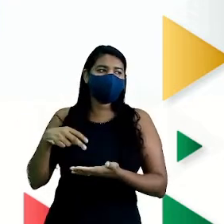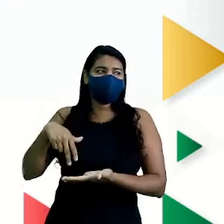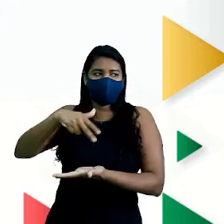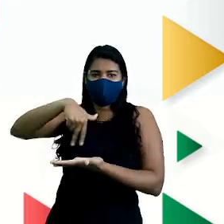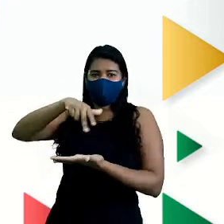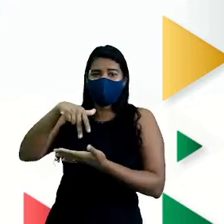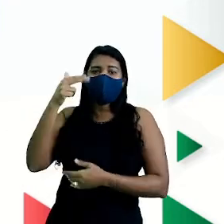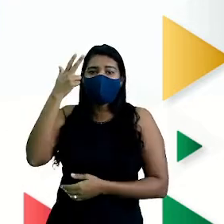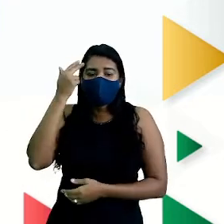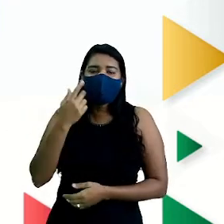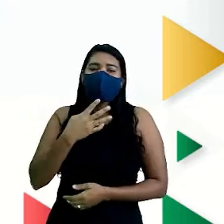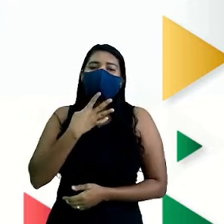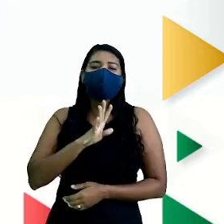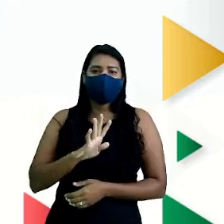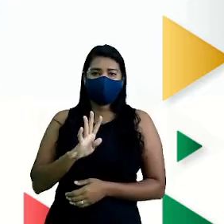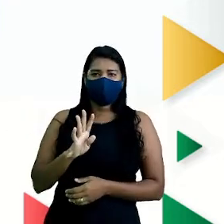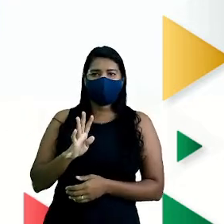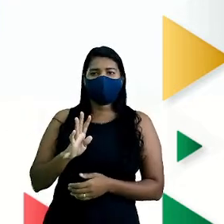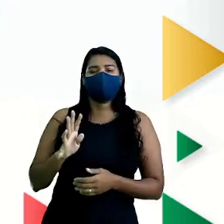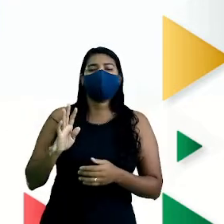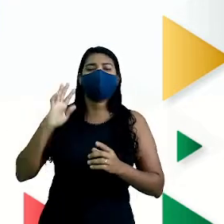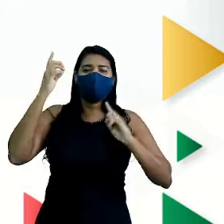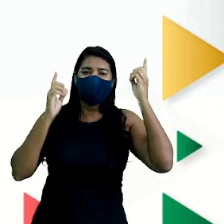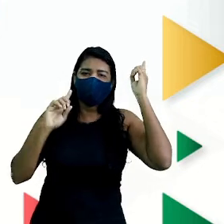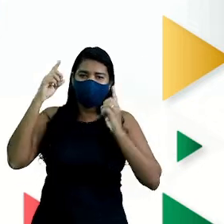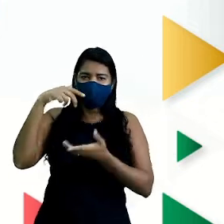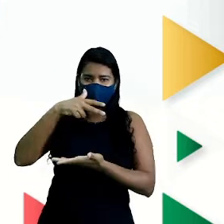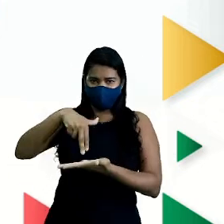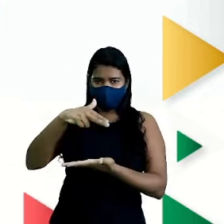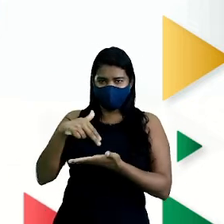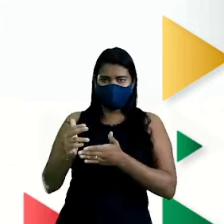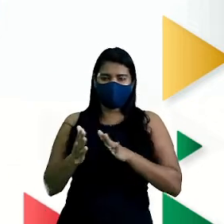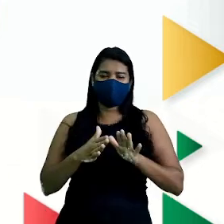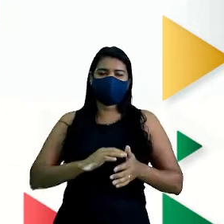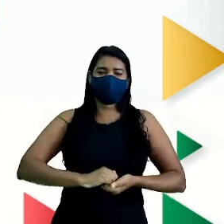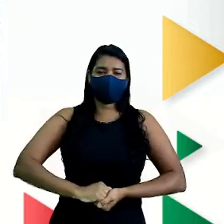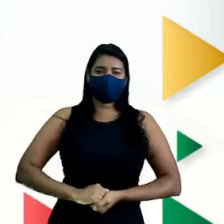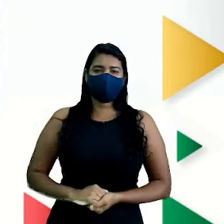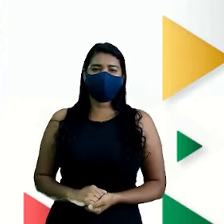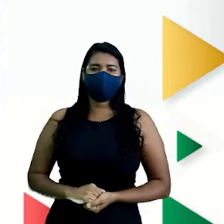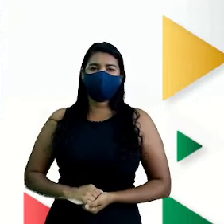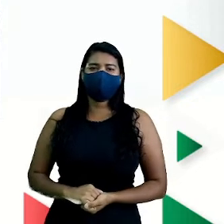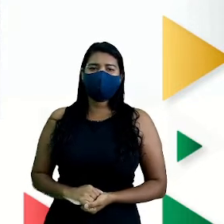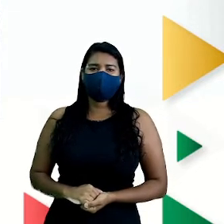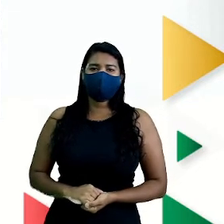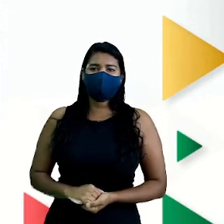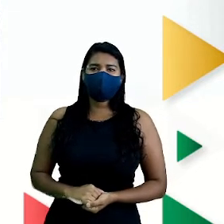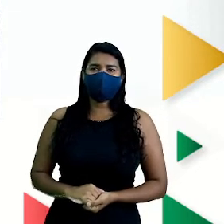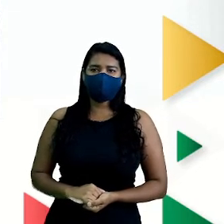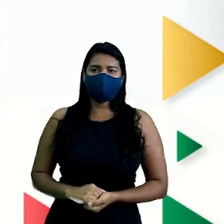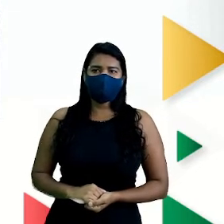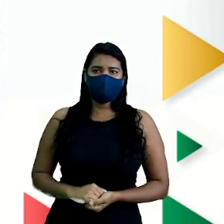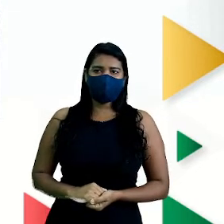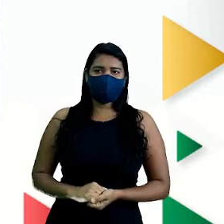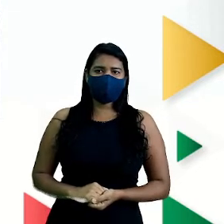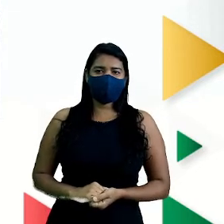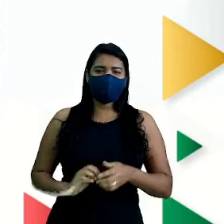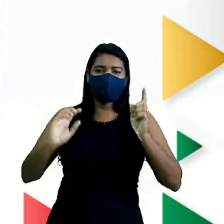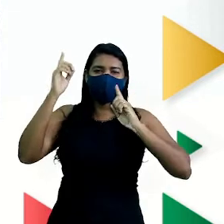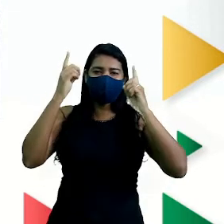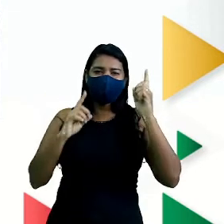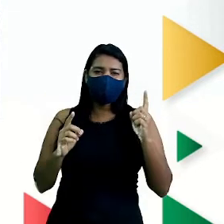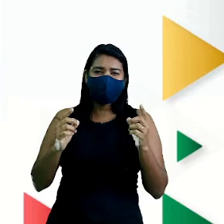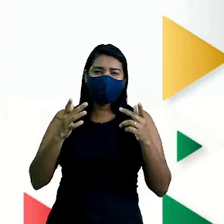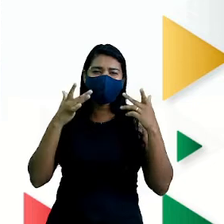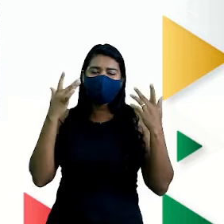que não se conheça os passos. Então, justamente, frevo vem disso aí, de efervescência. Frevo é uma manifestação artística